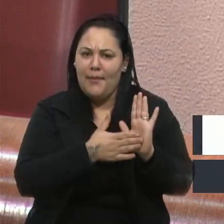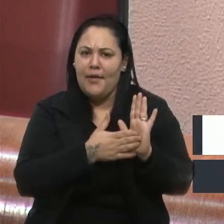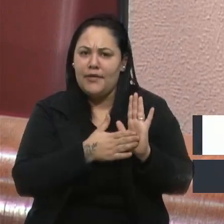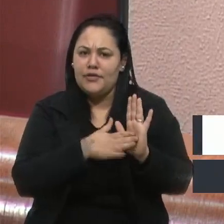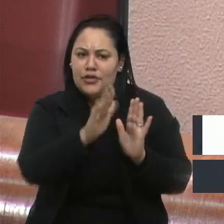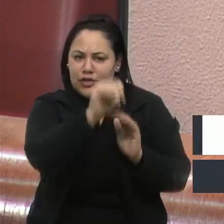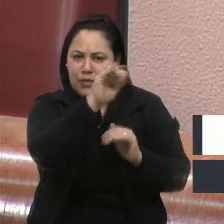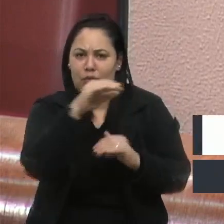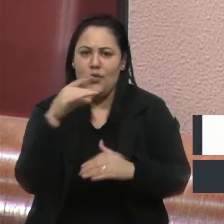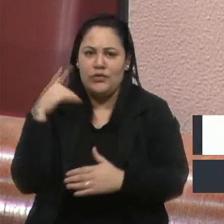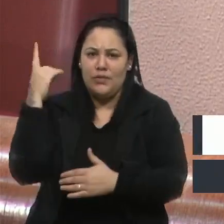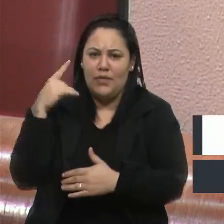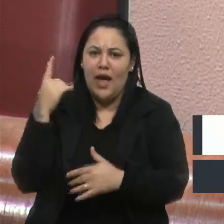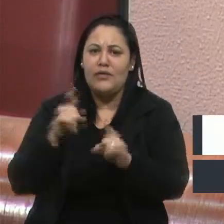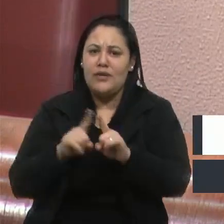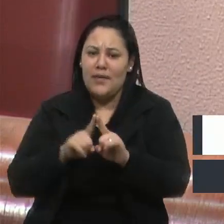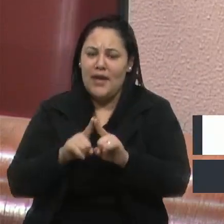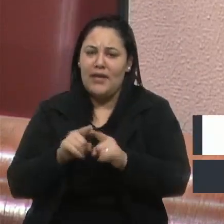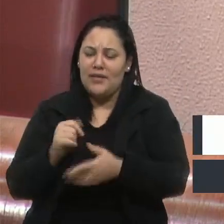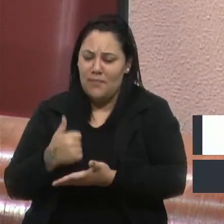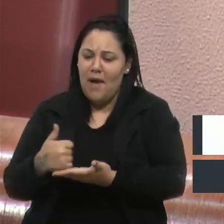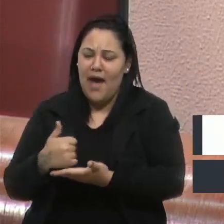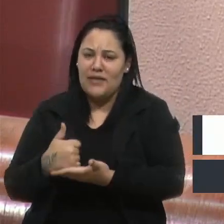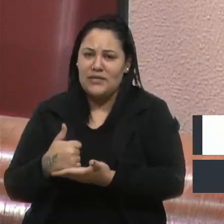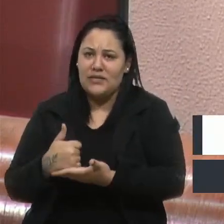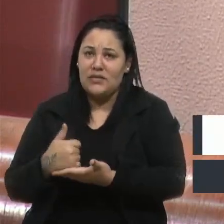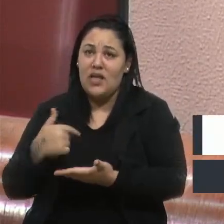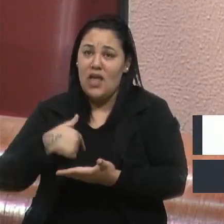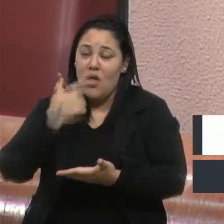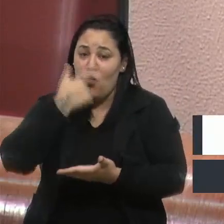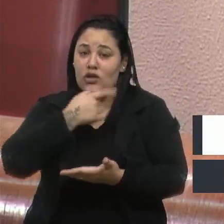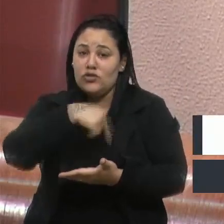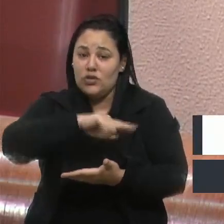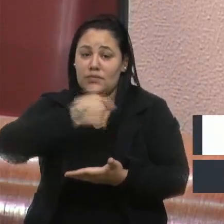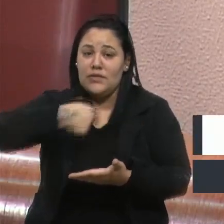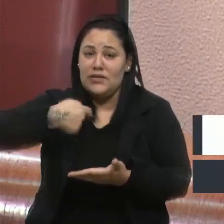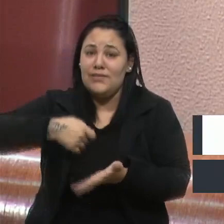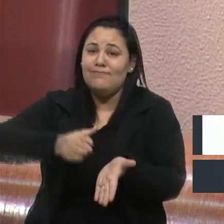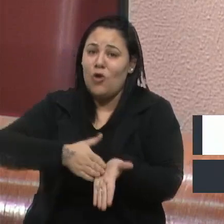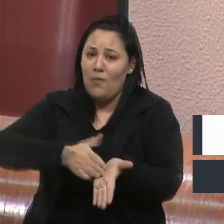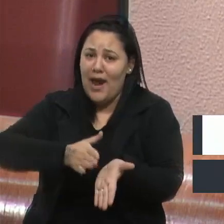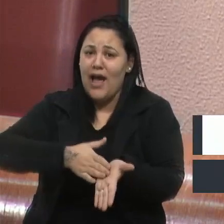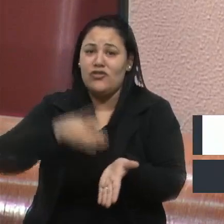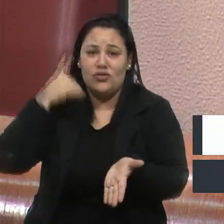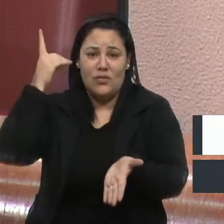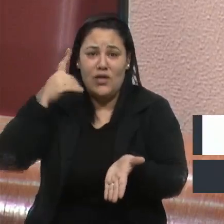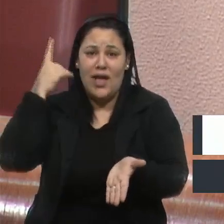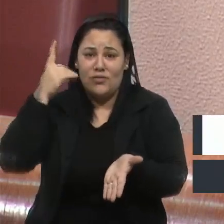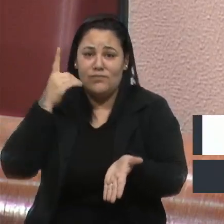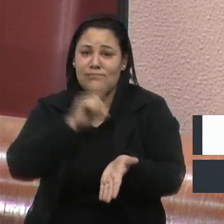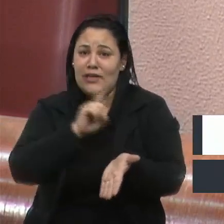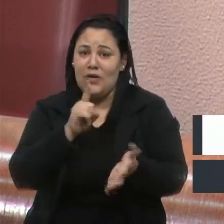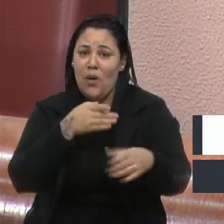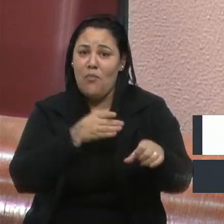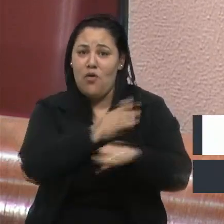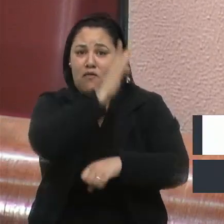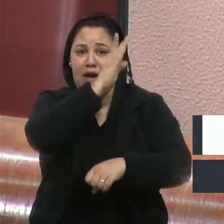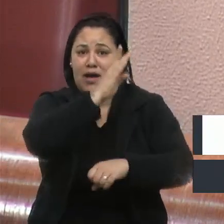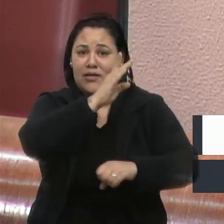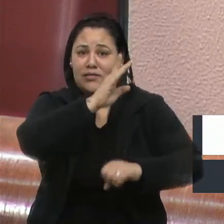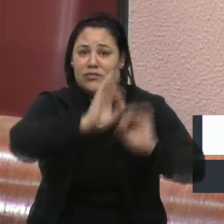a gente já tem que começar a pressionar os deputados que a gente conheça para não passar este projeto de 17